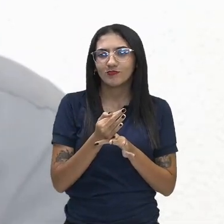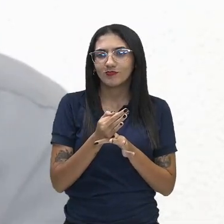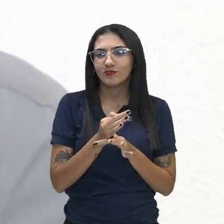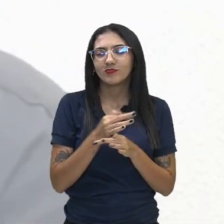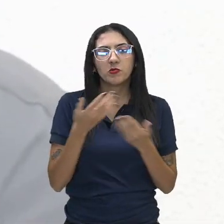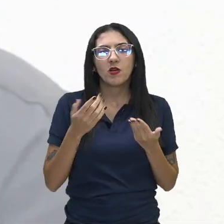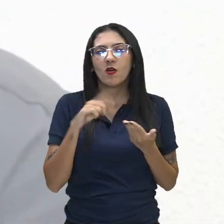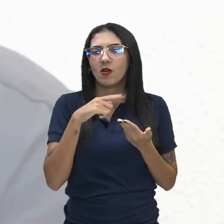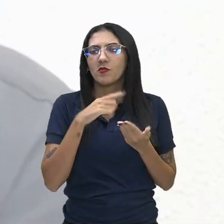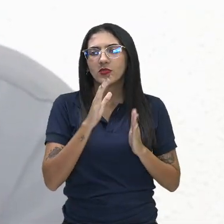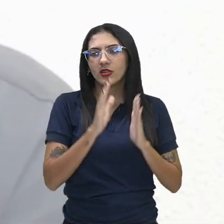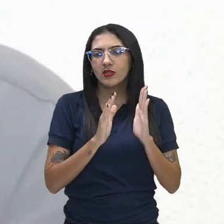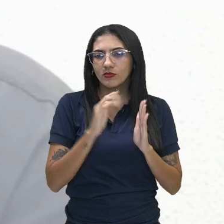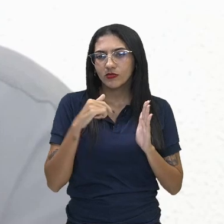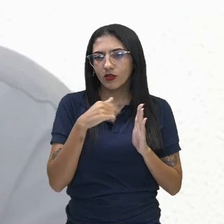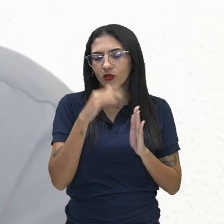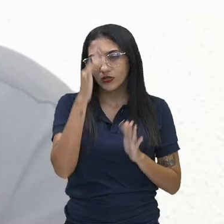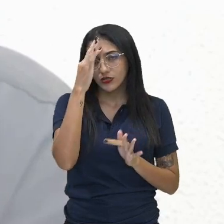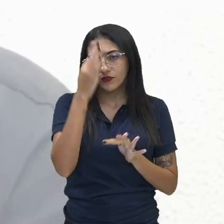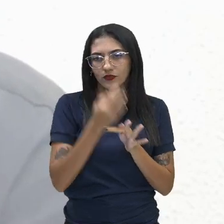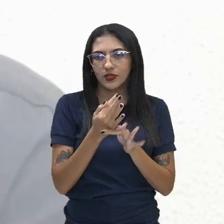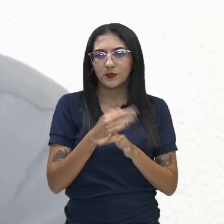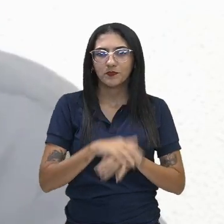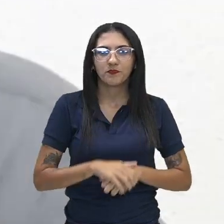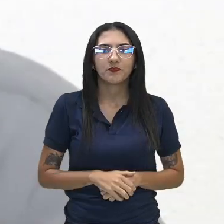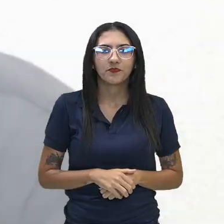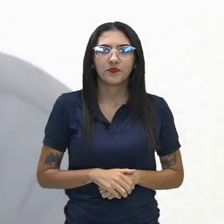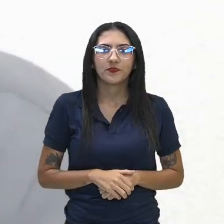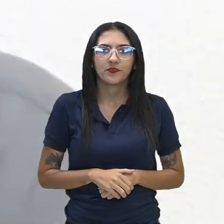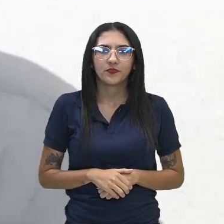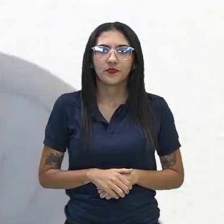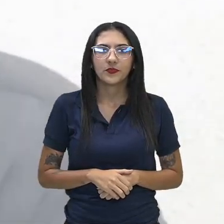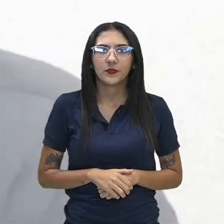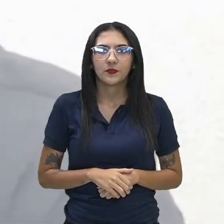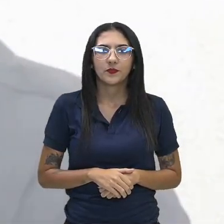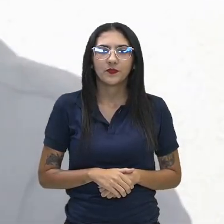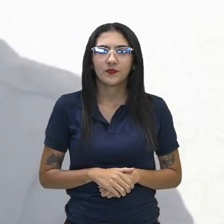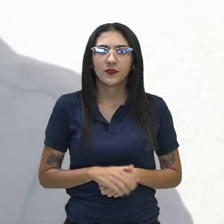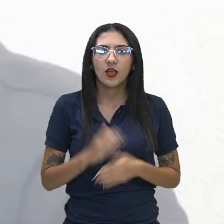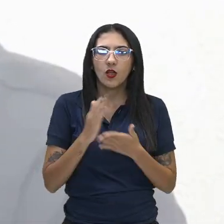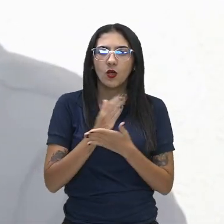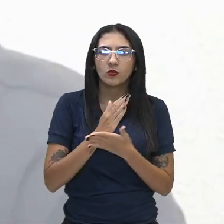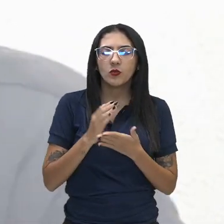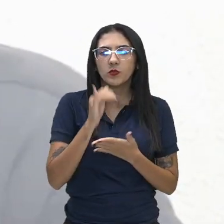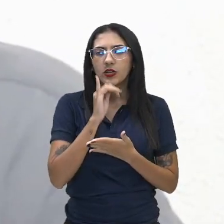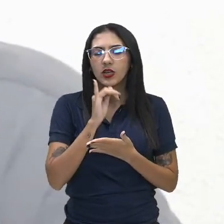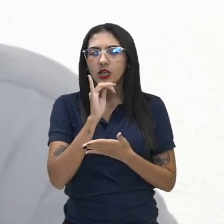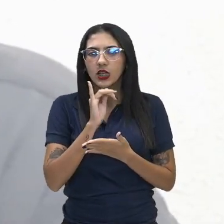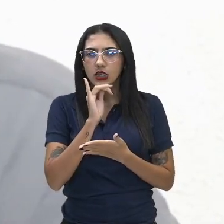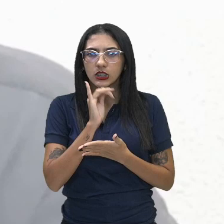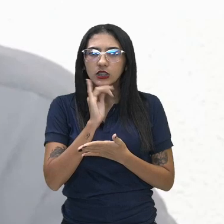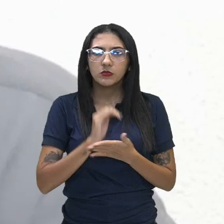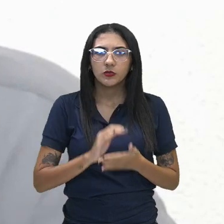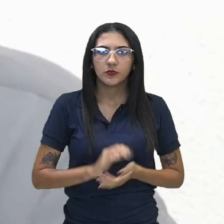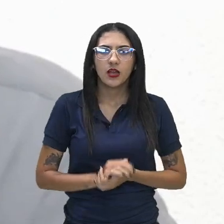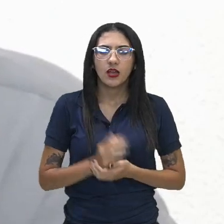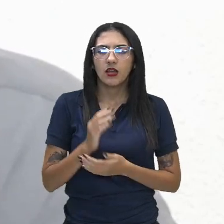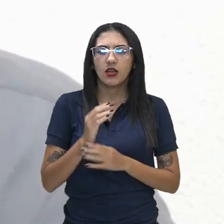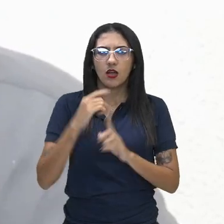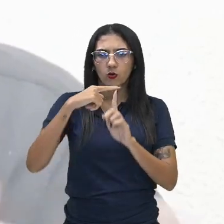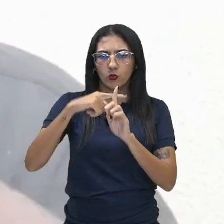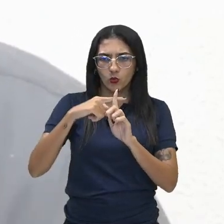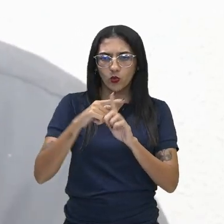celebração. Como eu trouxe para vocês, em alguns outros momentos, a cruz ela pode comunicar várias